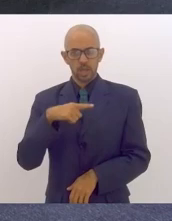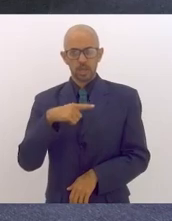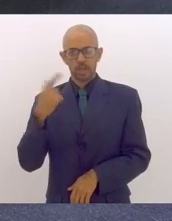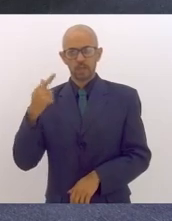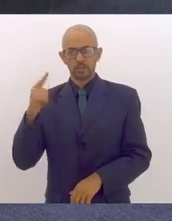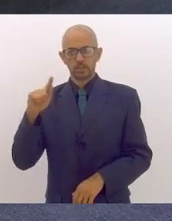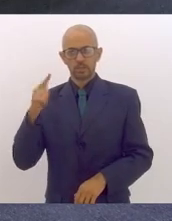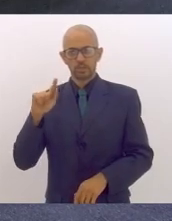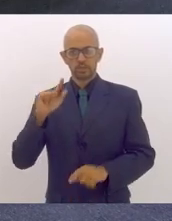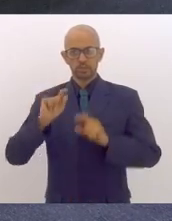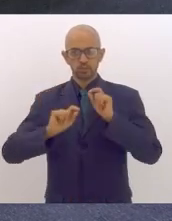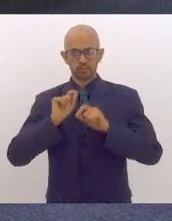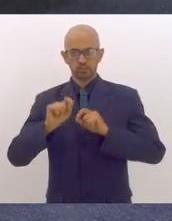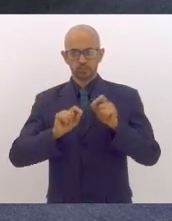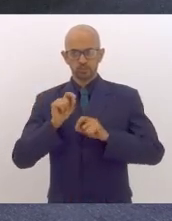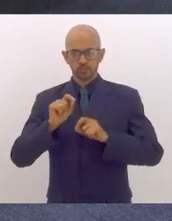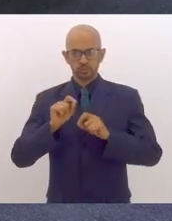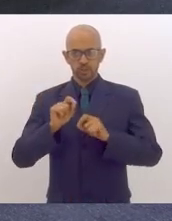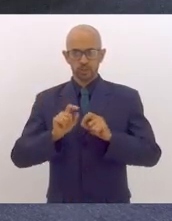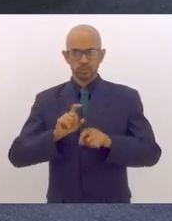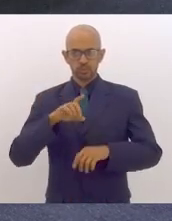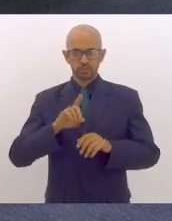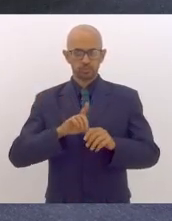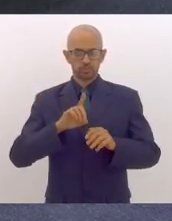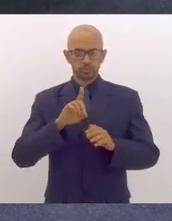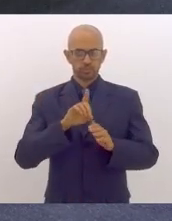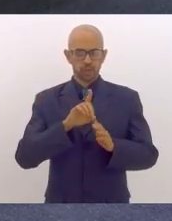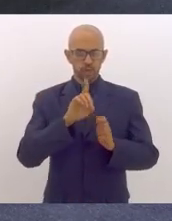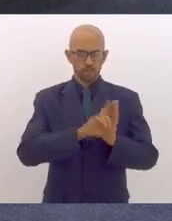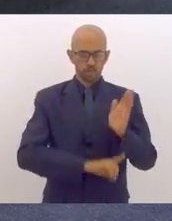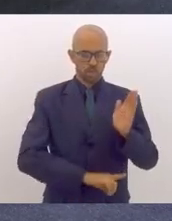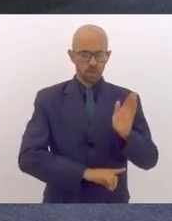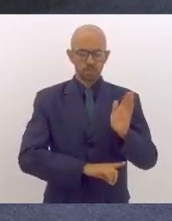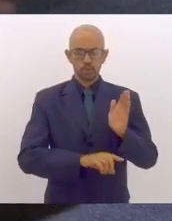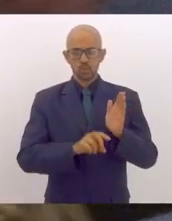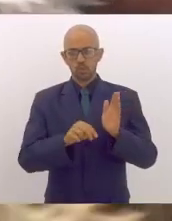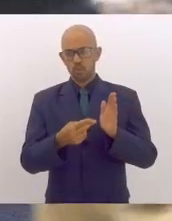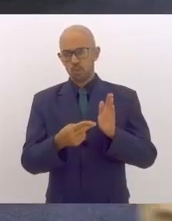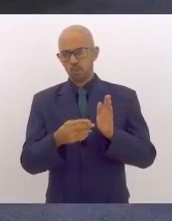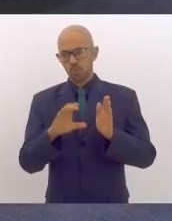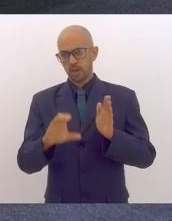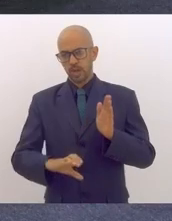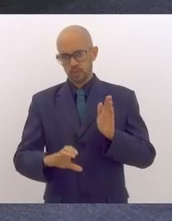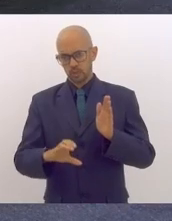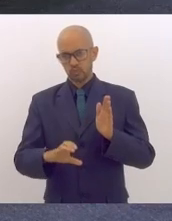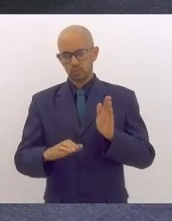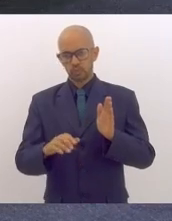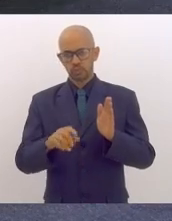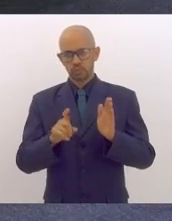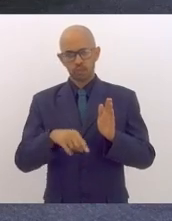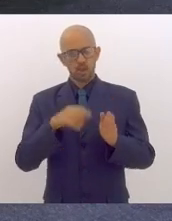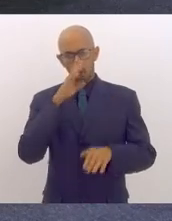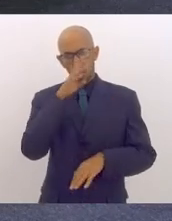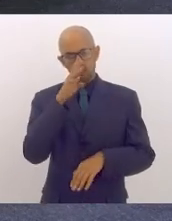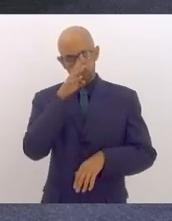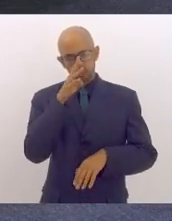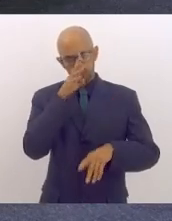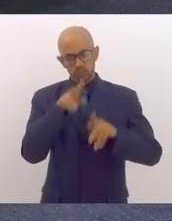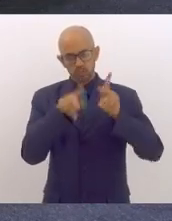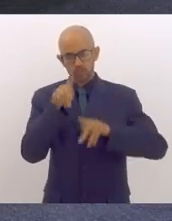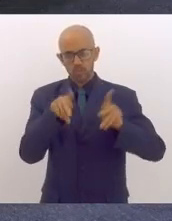que tenha um debitado a sua conta por aproximação. Isso é um escárnio com a